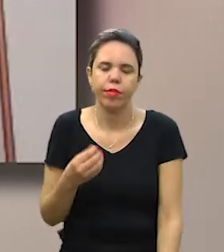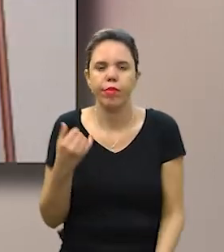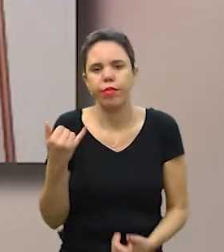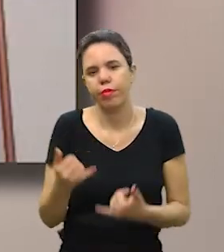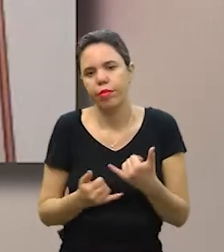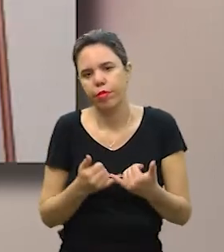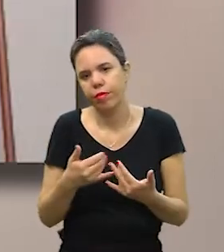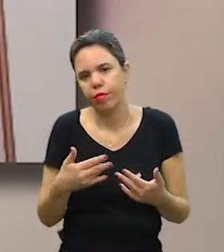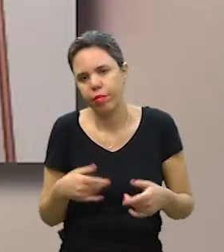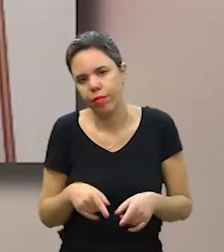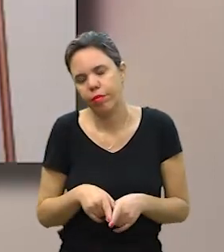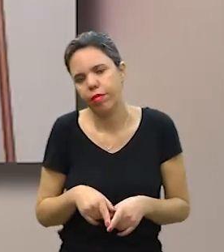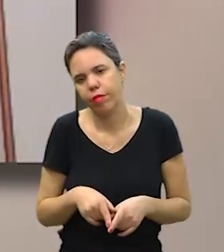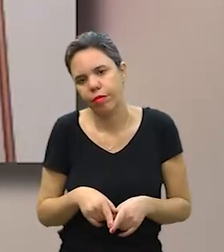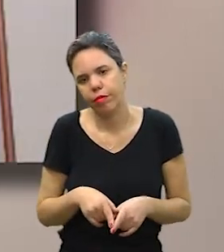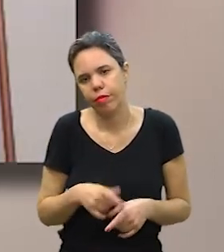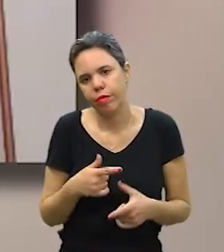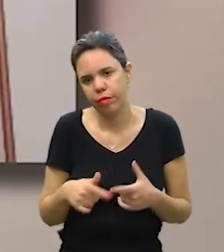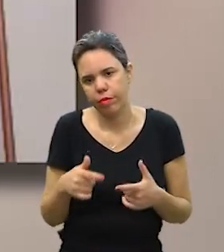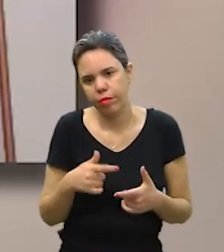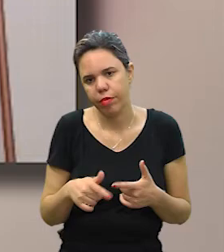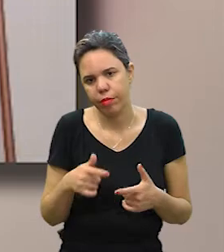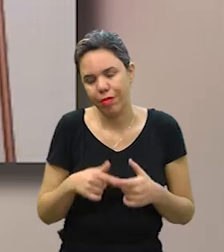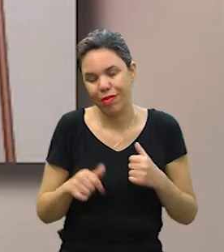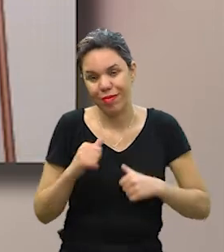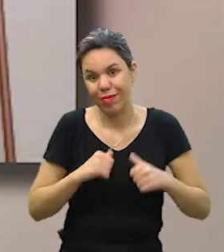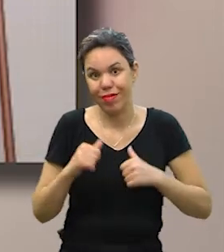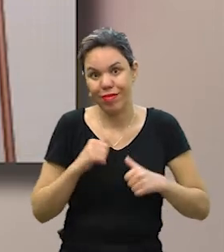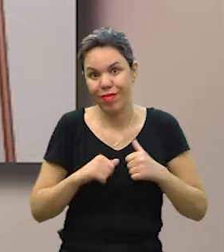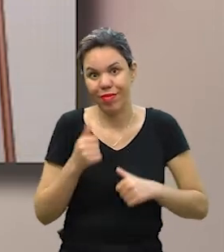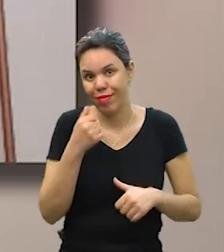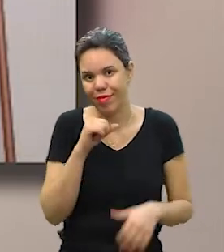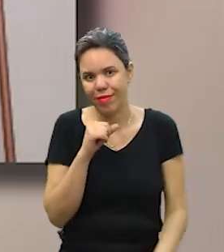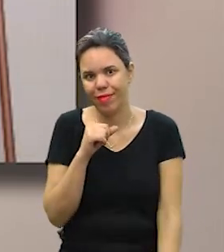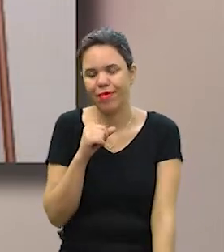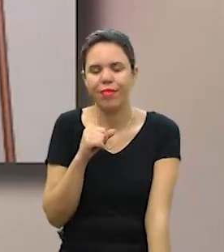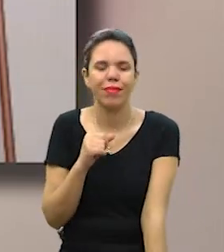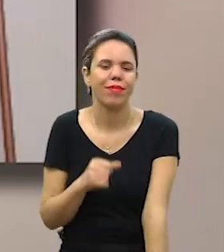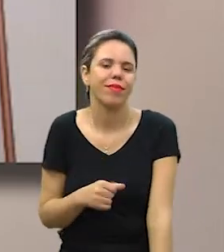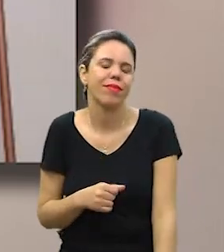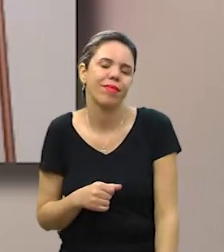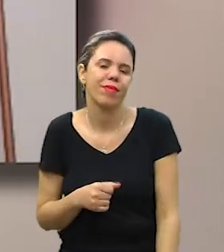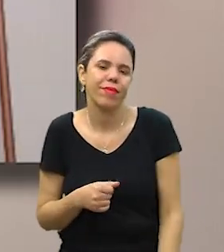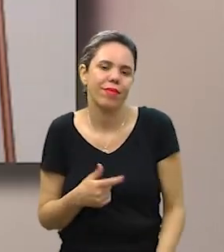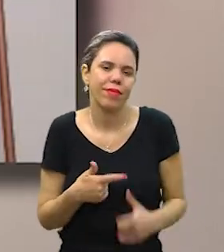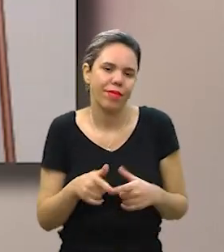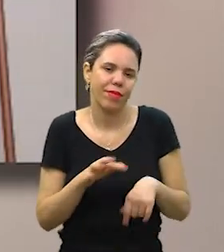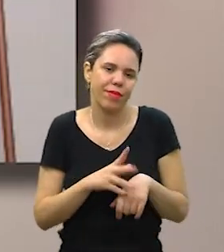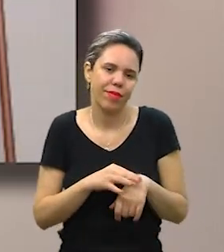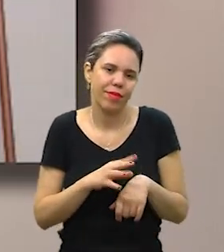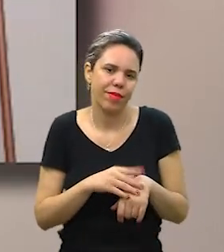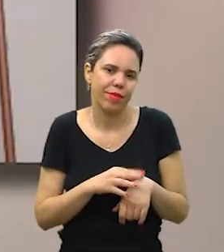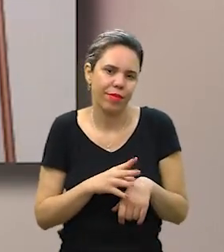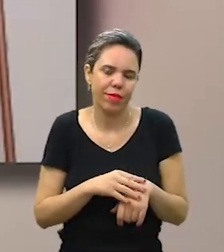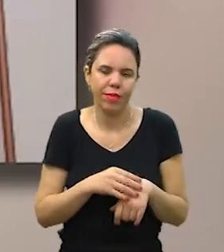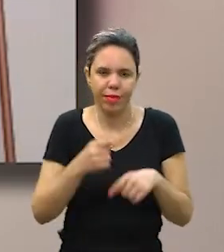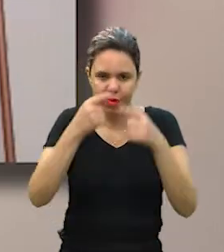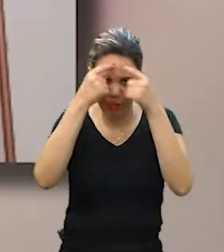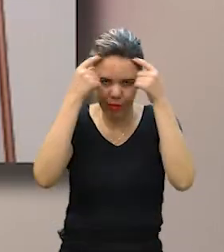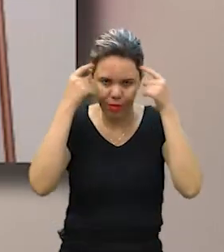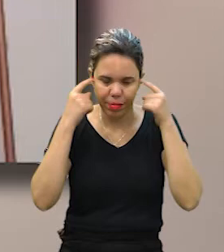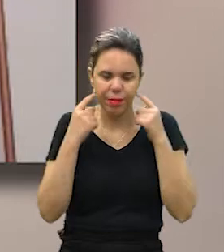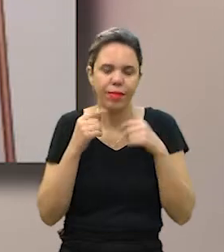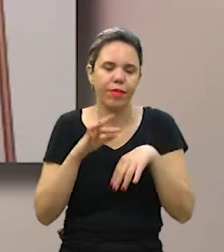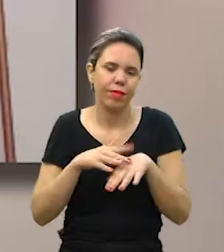brinquedos e acaba tendo aí o desespero. Então os traumatismos, principalmente